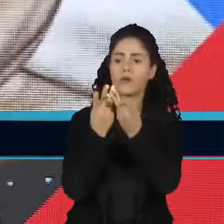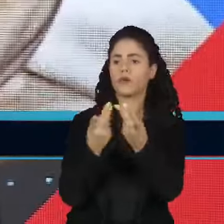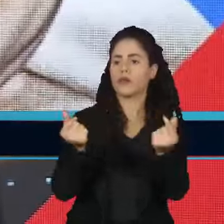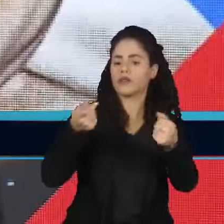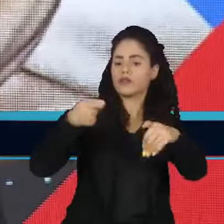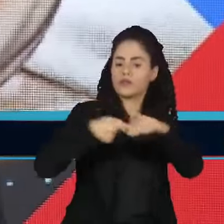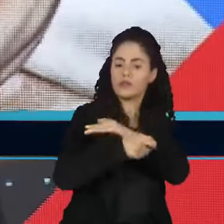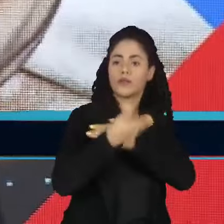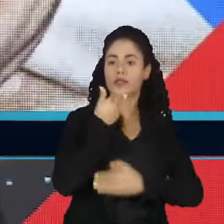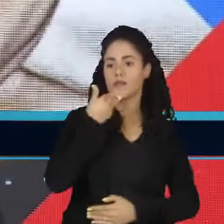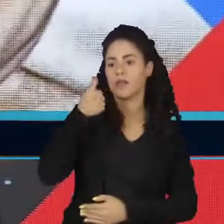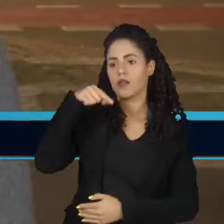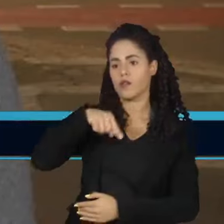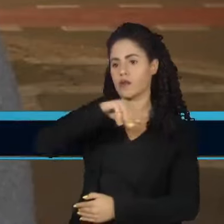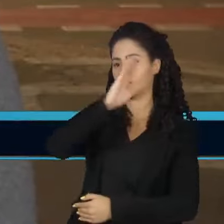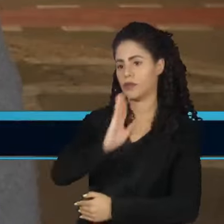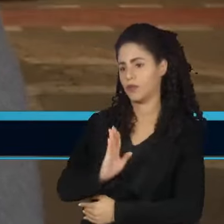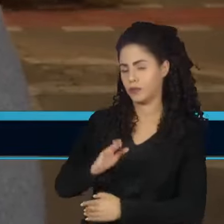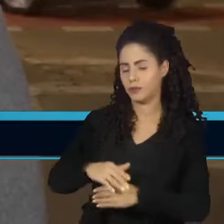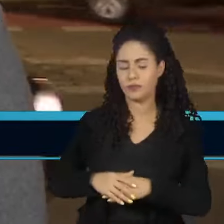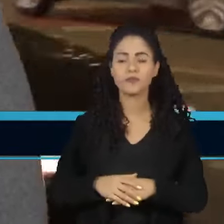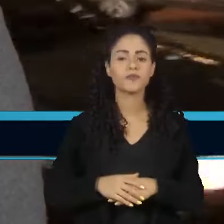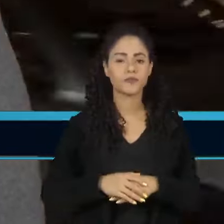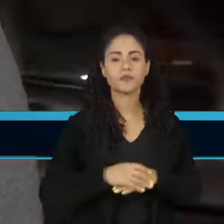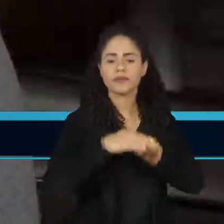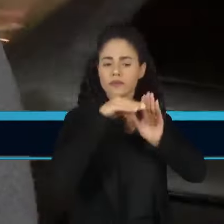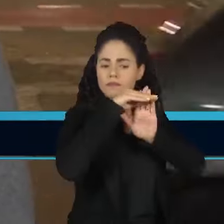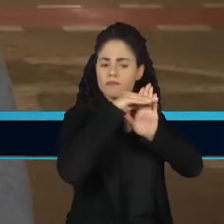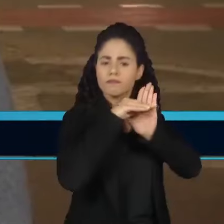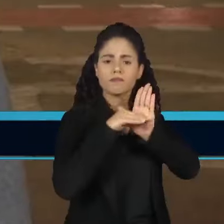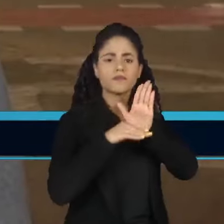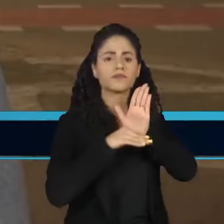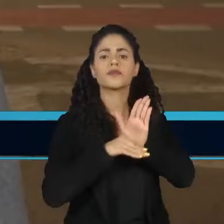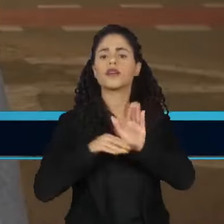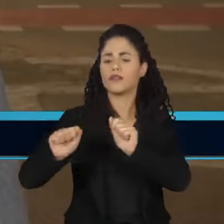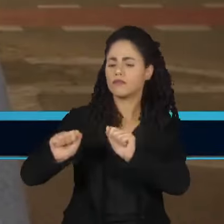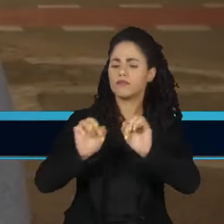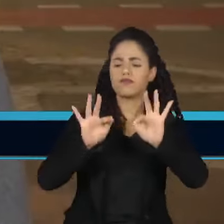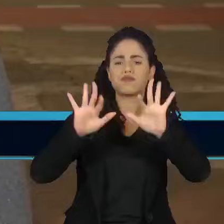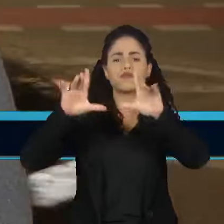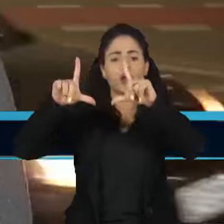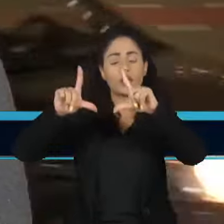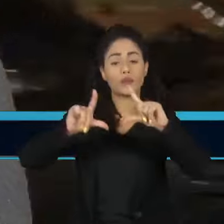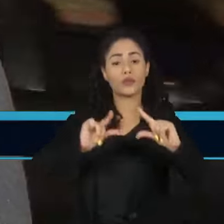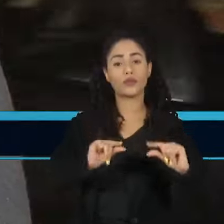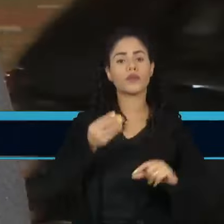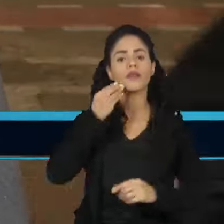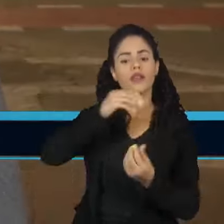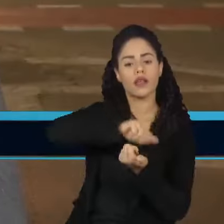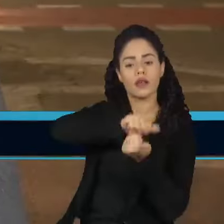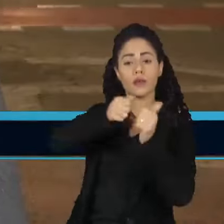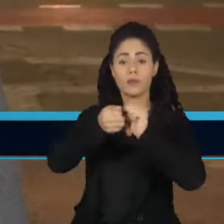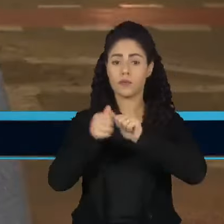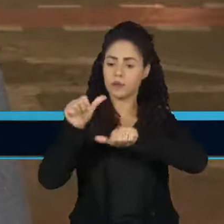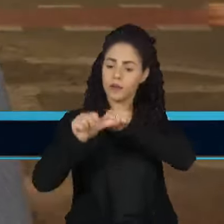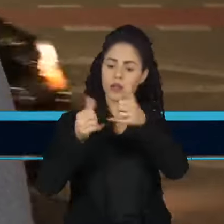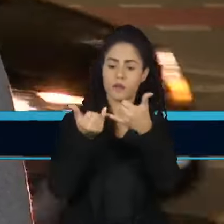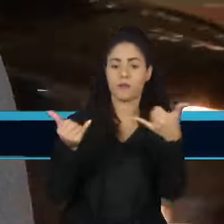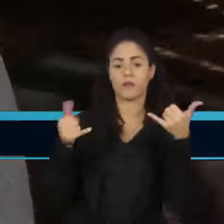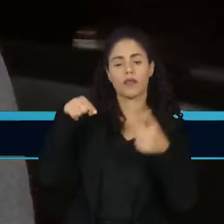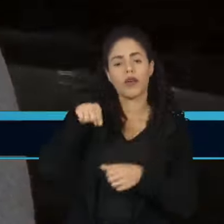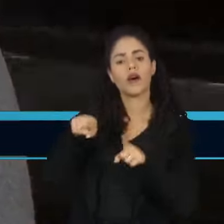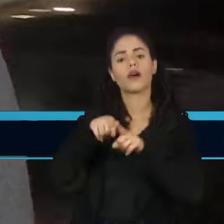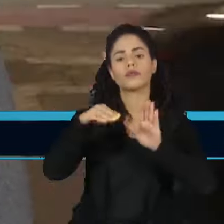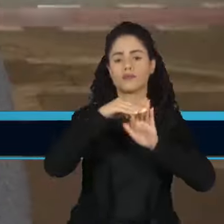crescimento econômico brasileiro com diretrizes para a descarbonização da matriz energética brasileira nos próximos anos a